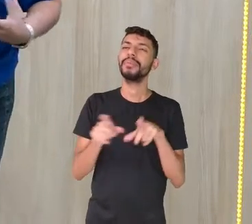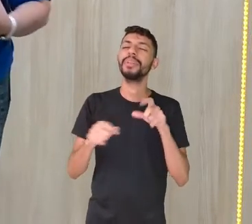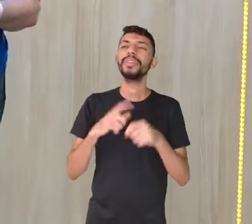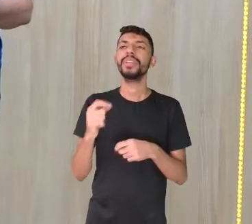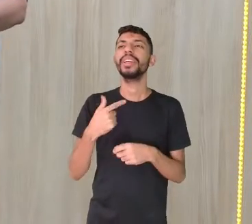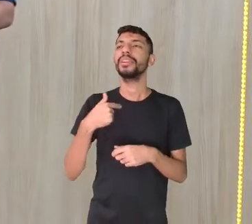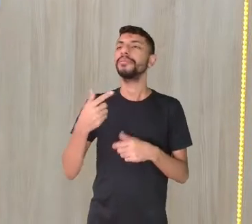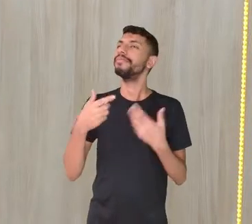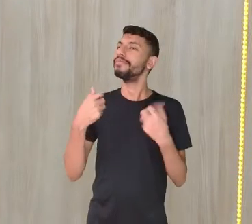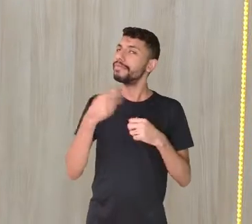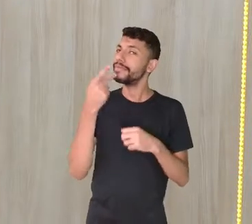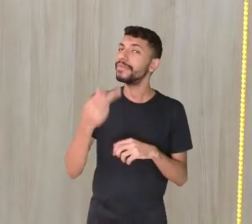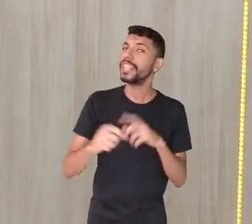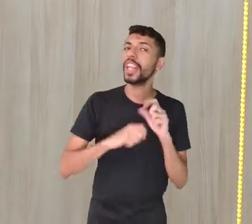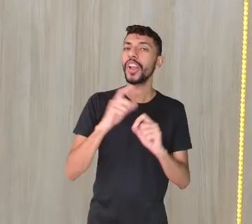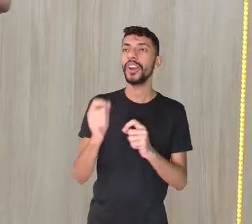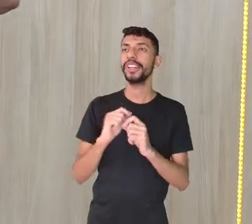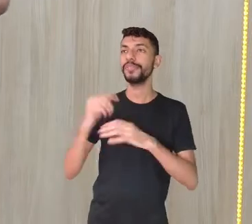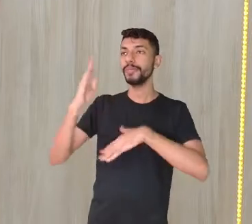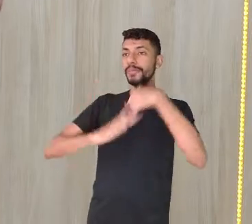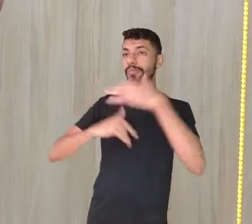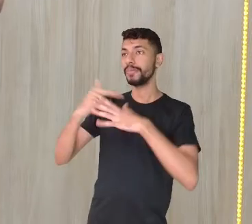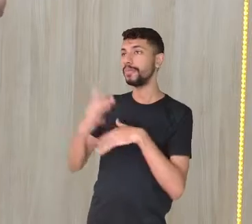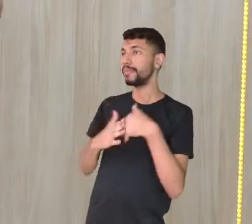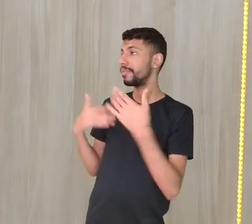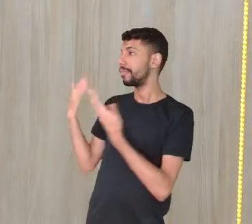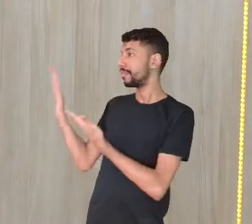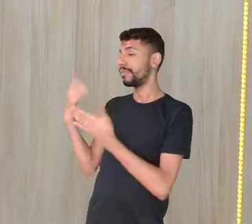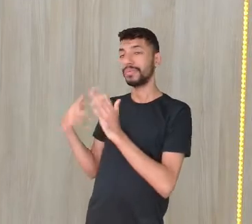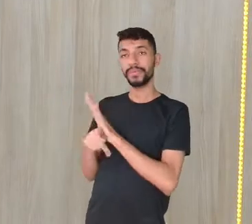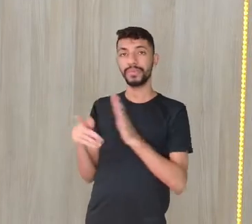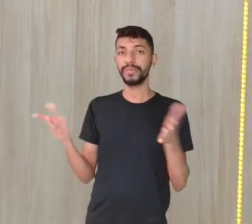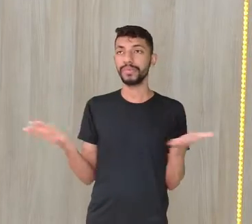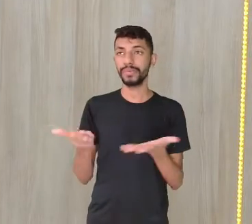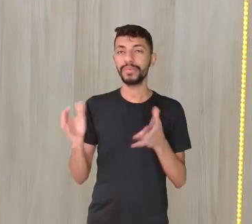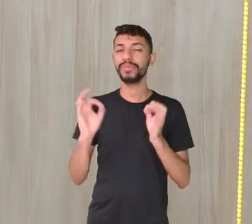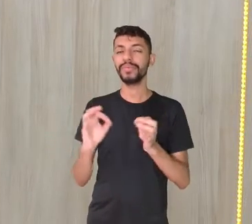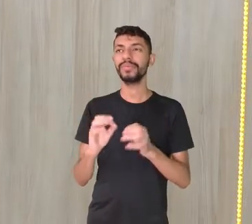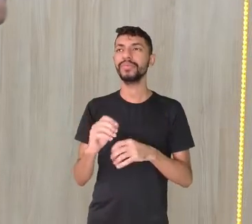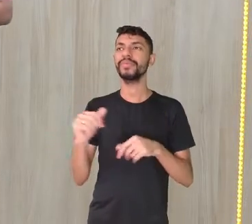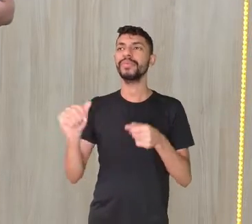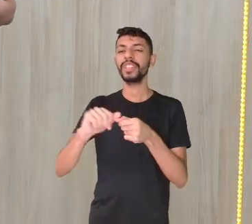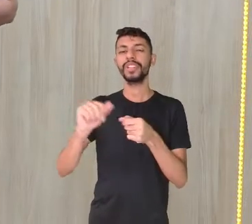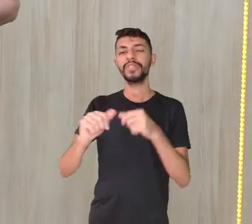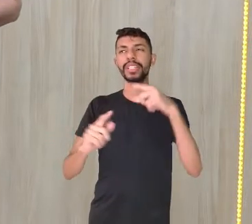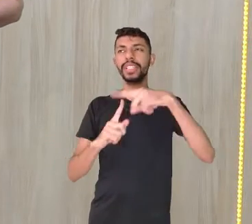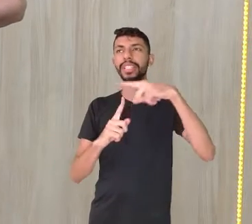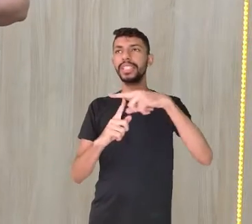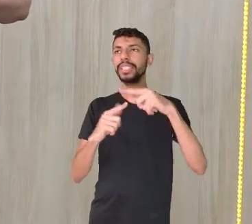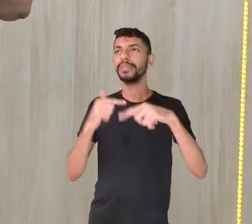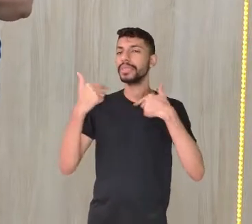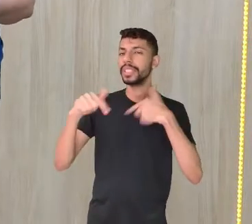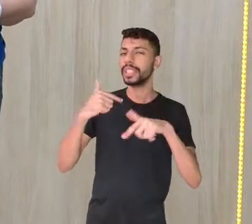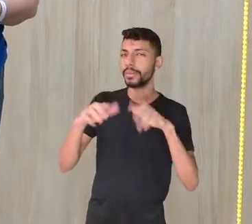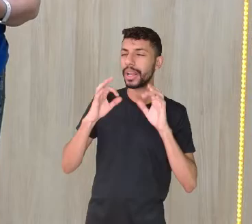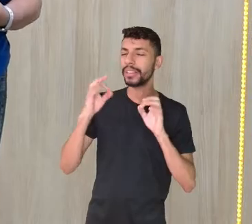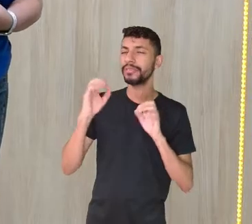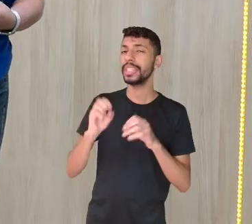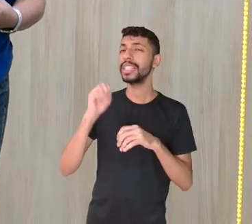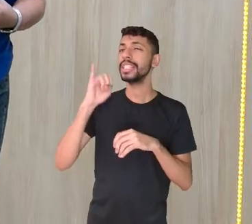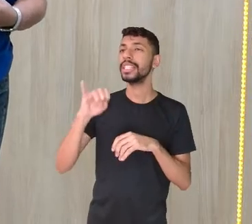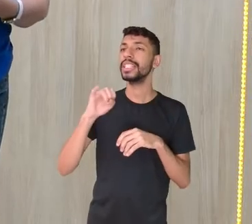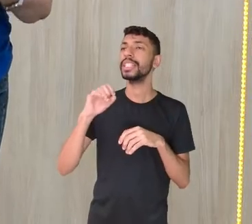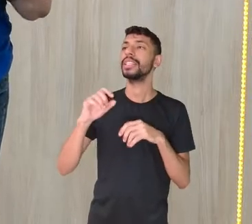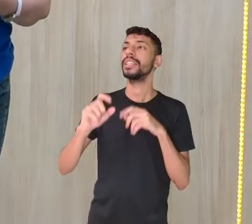dizer que esses profissionais da atualidade, fazendo esse tipo aí de trabalho, se eles